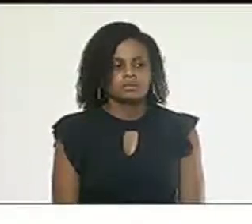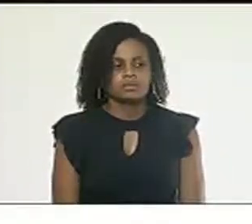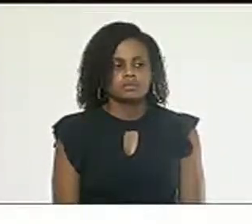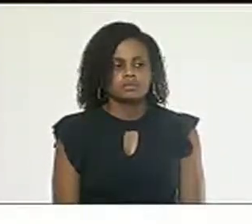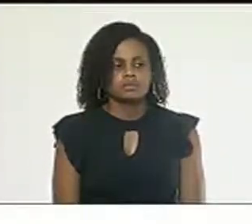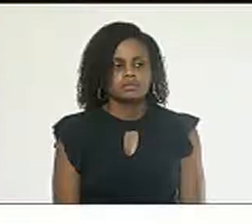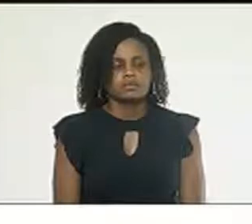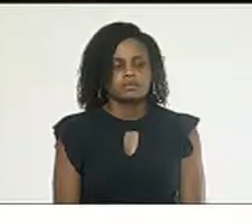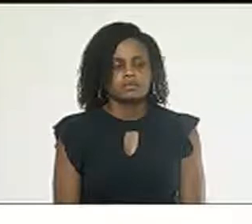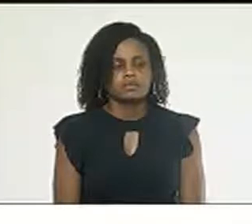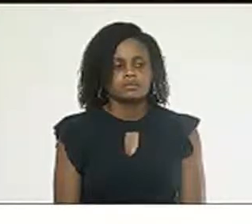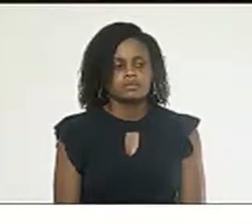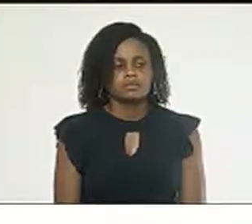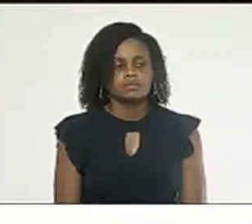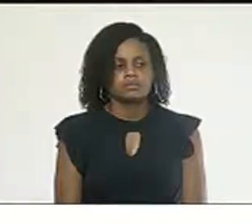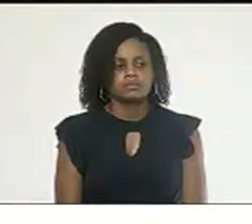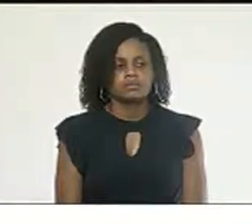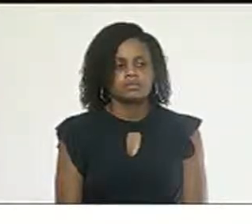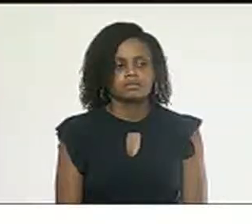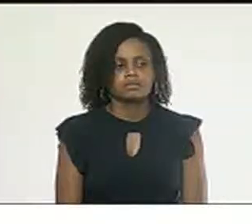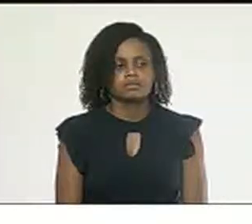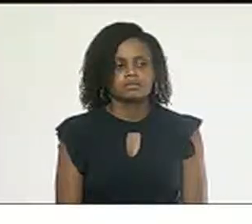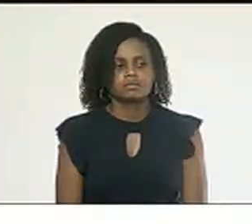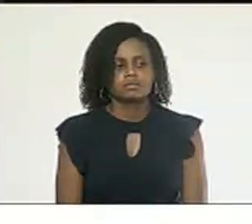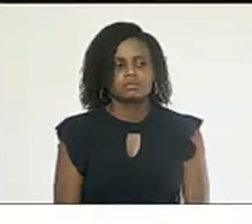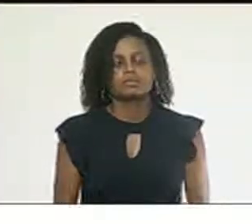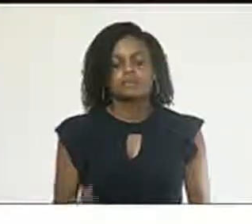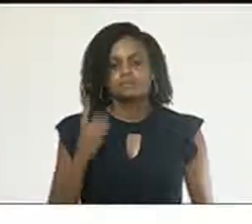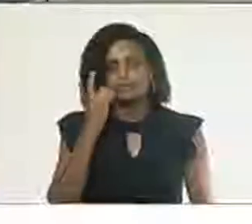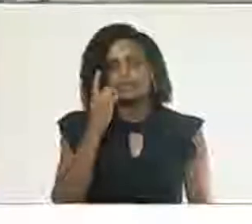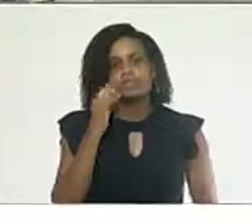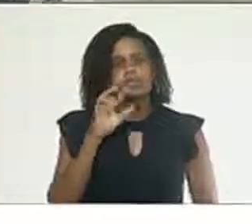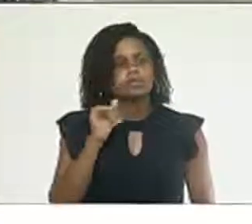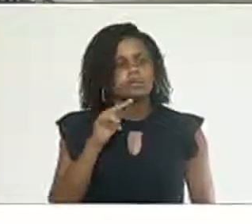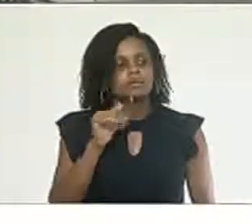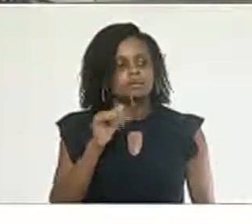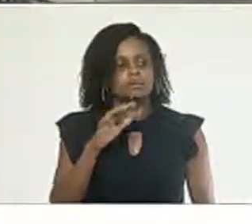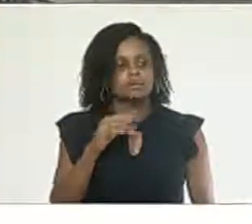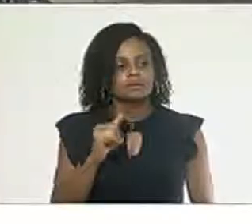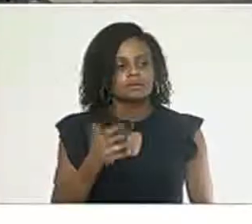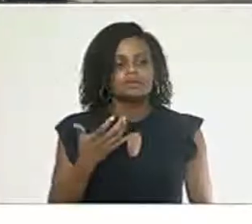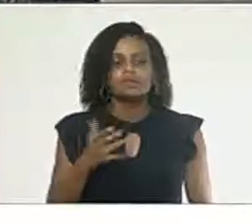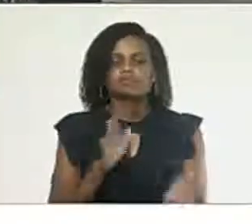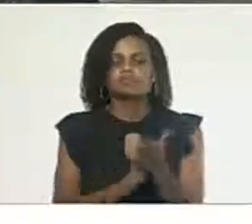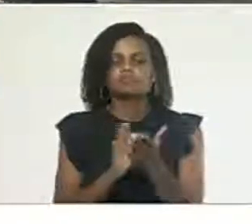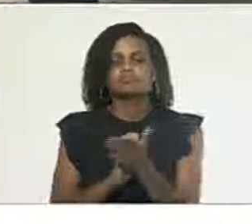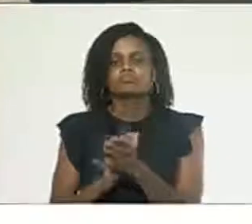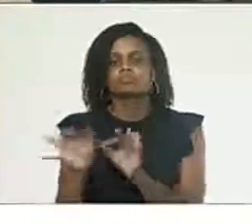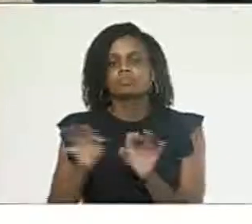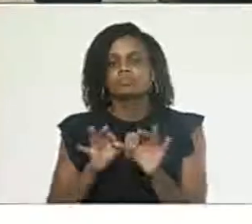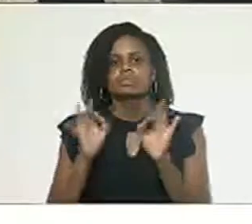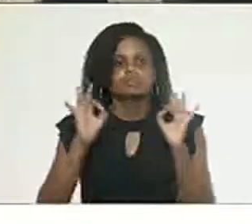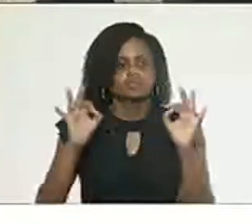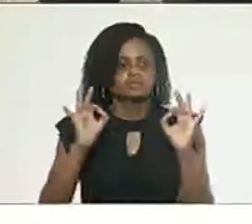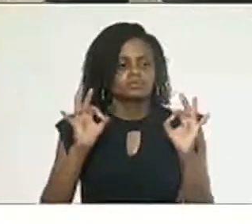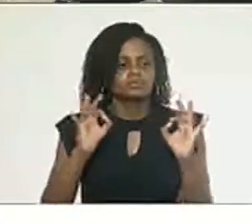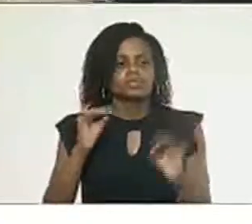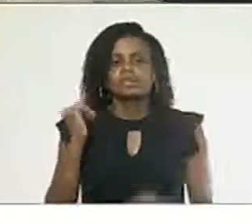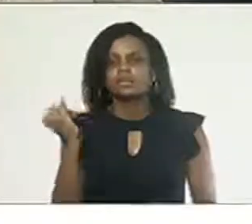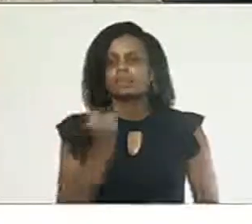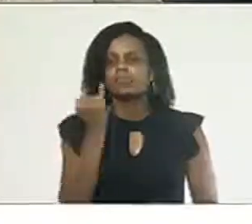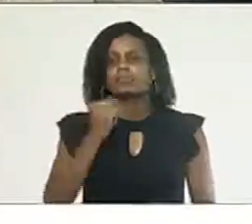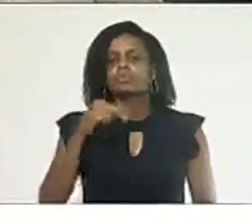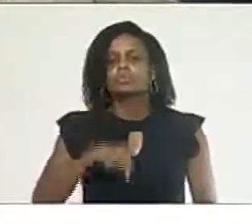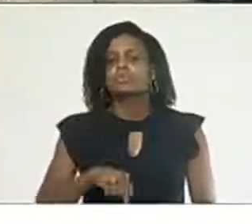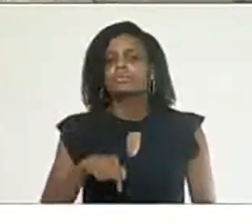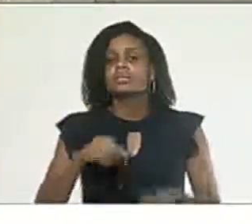Me concede uma parte? Pois não, nobre deputada Renata Souza. Quero parabenizá-lo pelo excelente projeto e é muito importante que essa